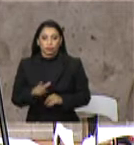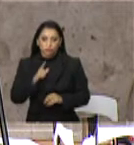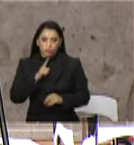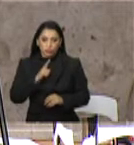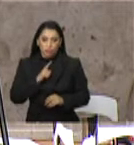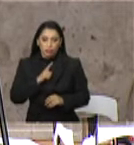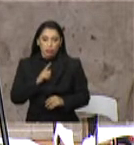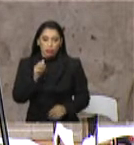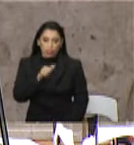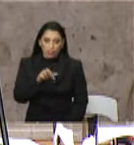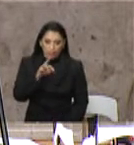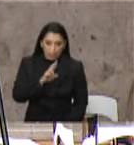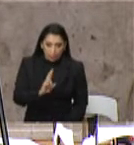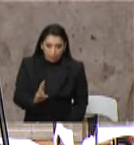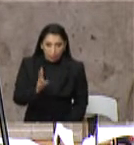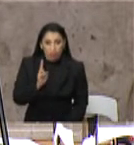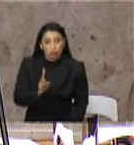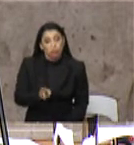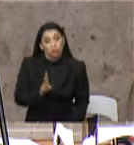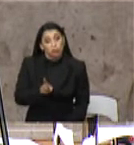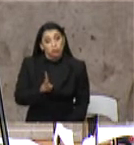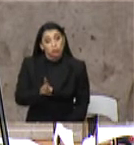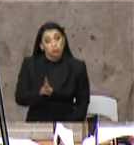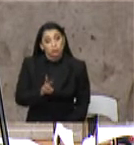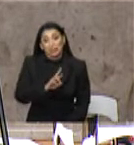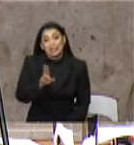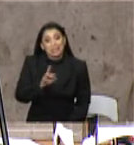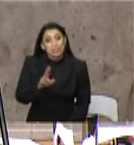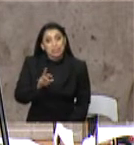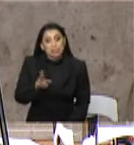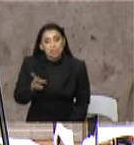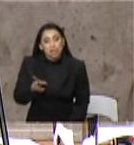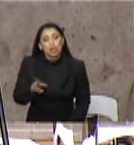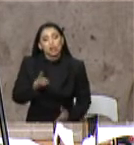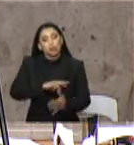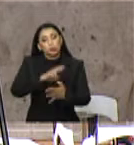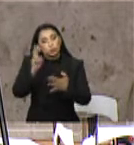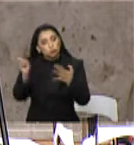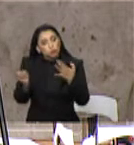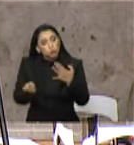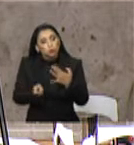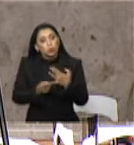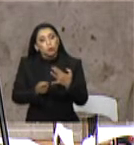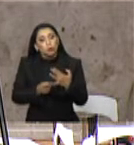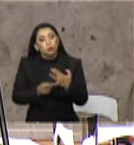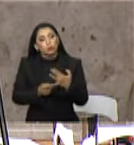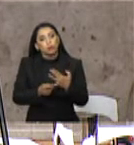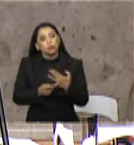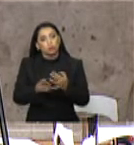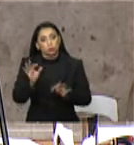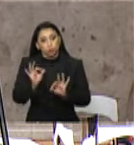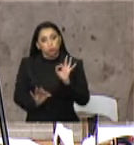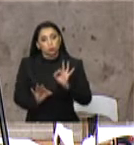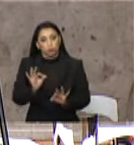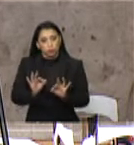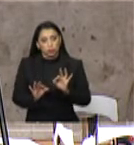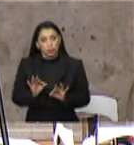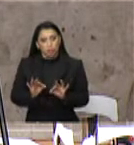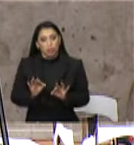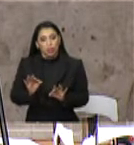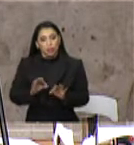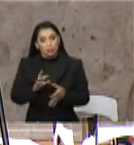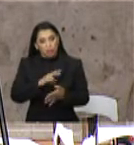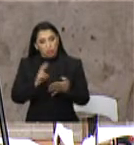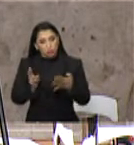rescisório mas não avança no juízo rescisório propriamente dito né